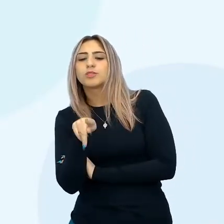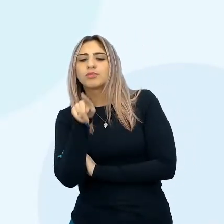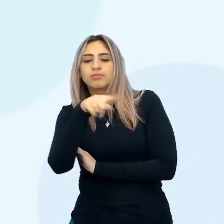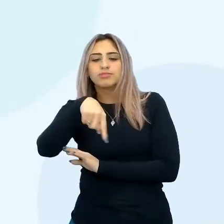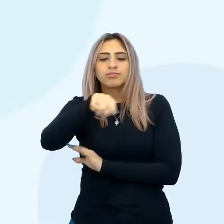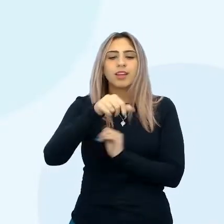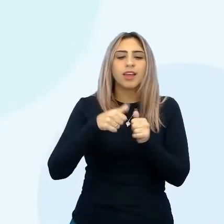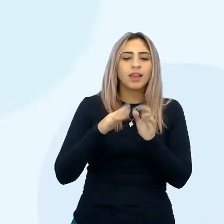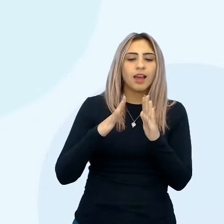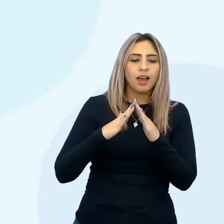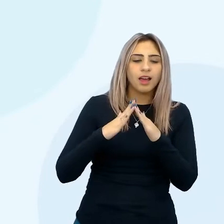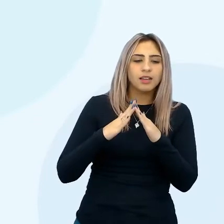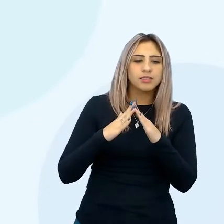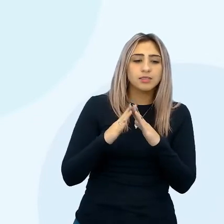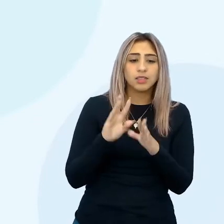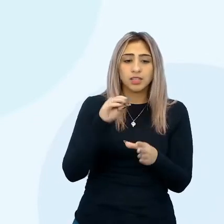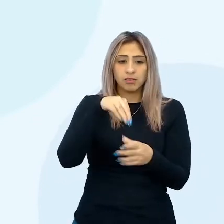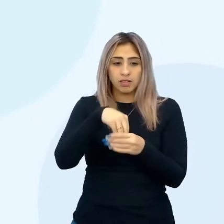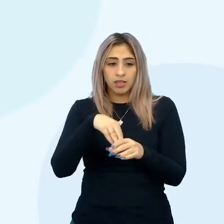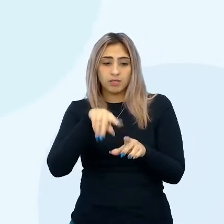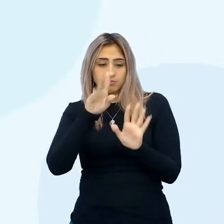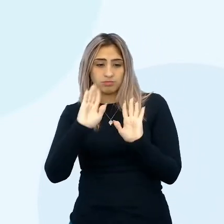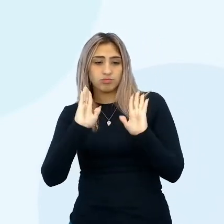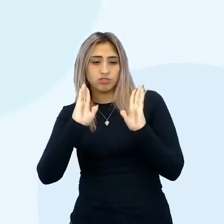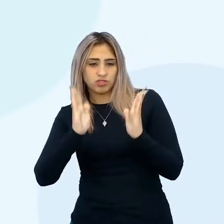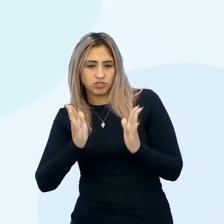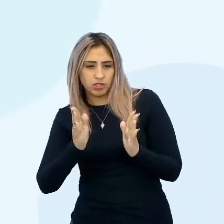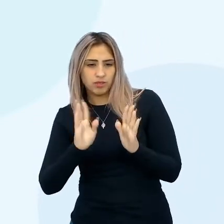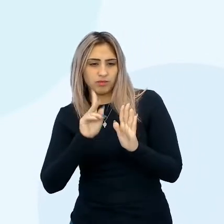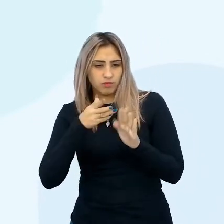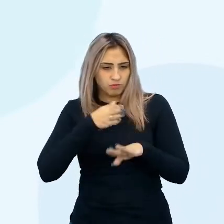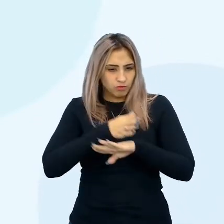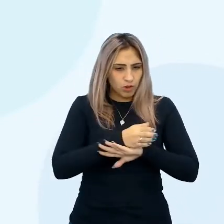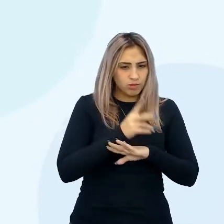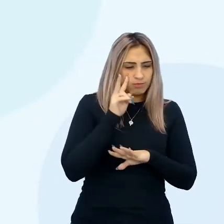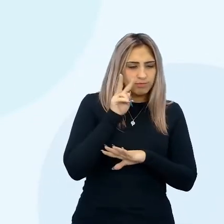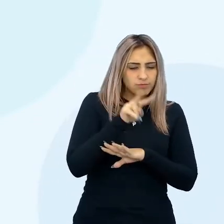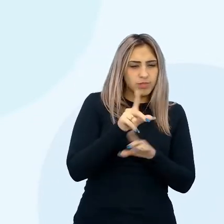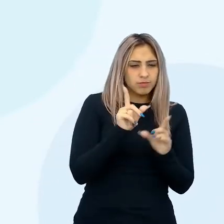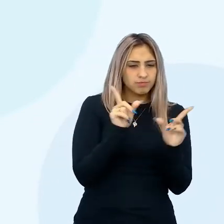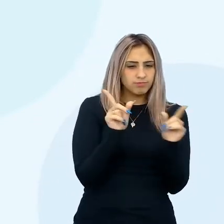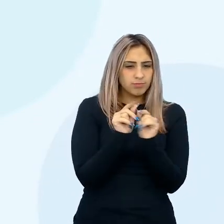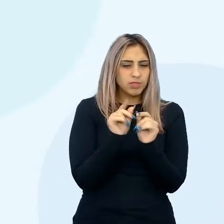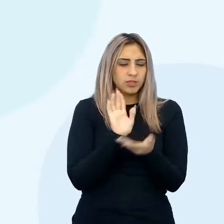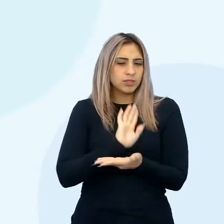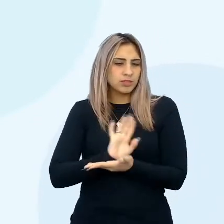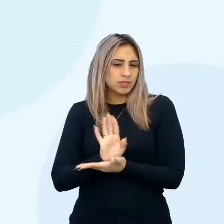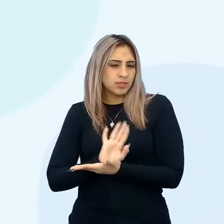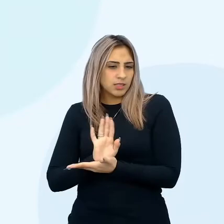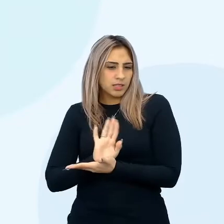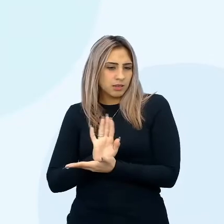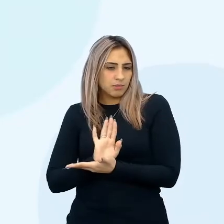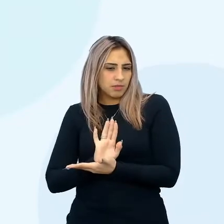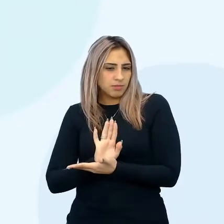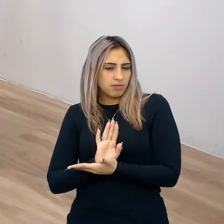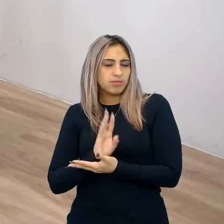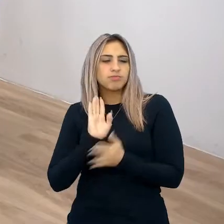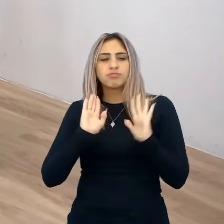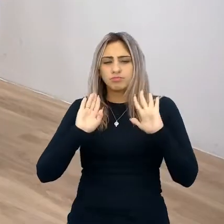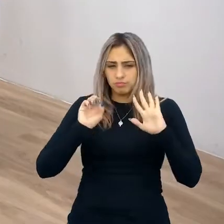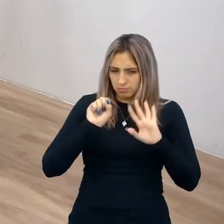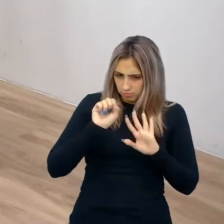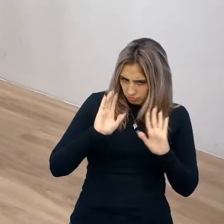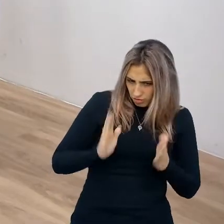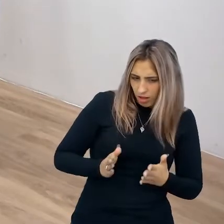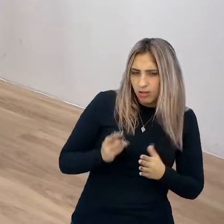casa. Ou na escola, né? Você já foi a uma mostra de cinema? Se sim, qual De foi essa experiência? lançamento, essas coisas, já indiquei